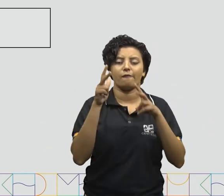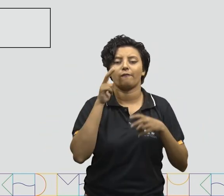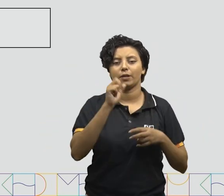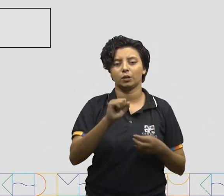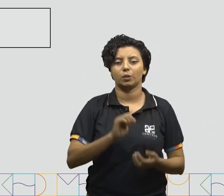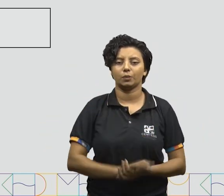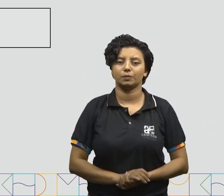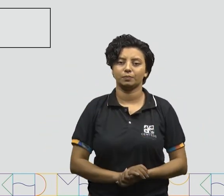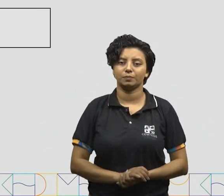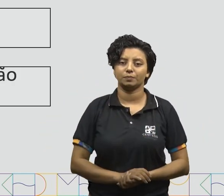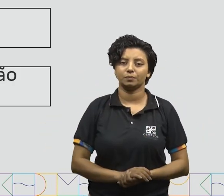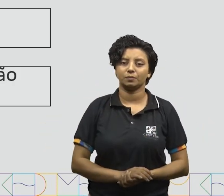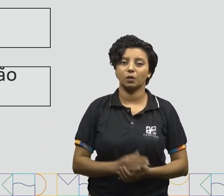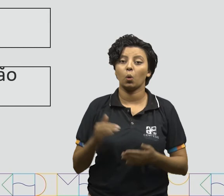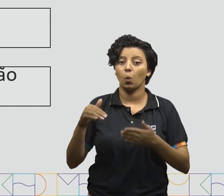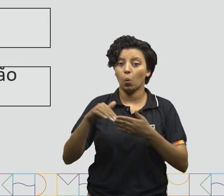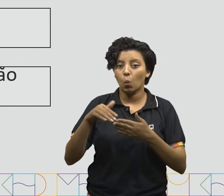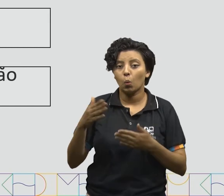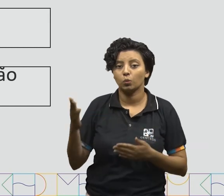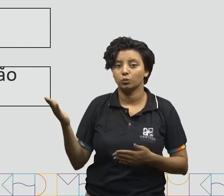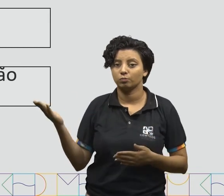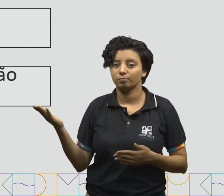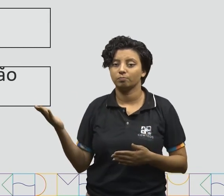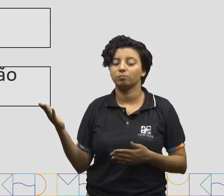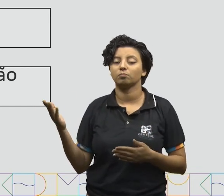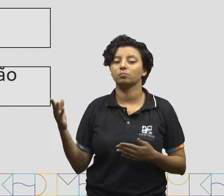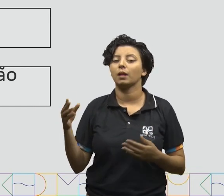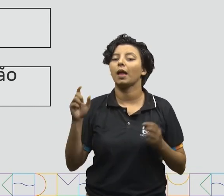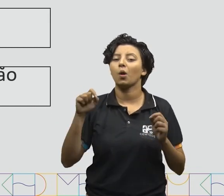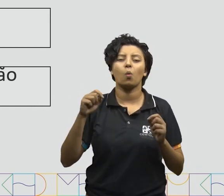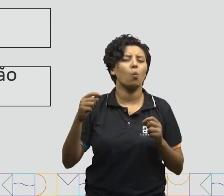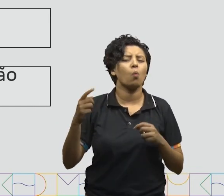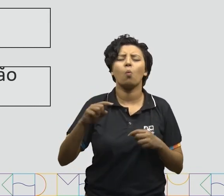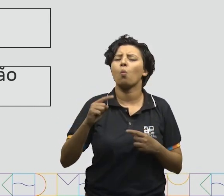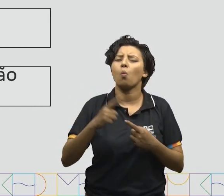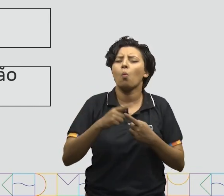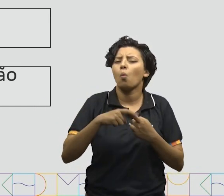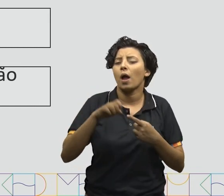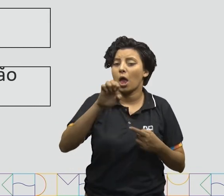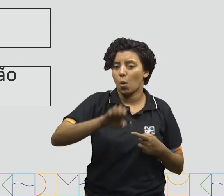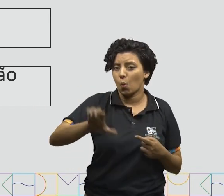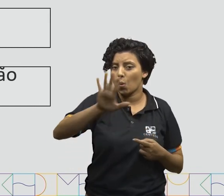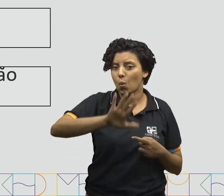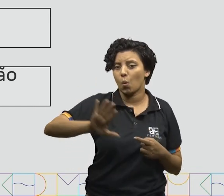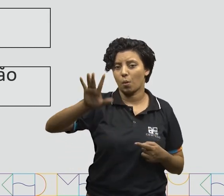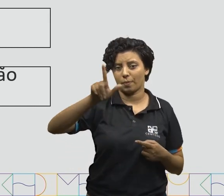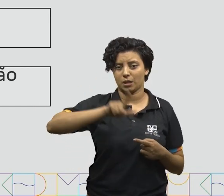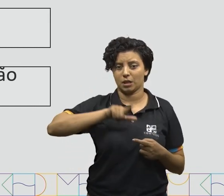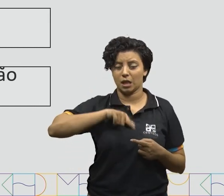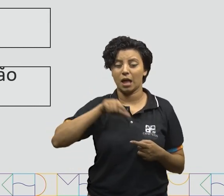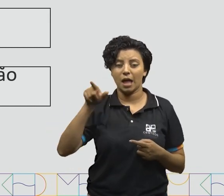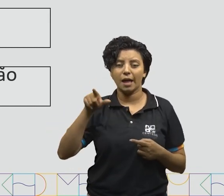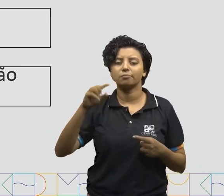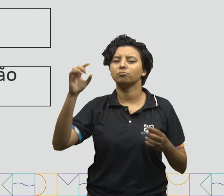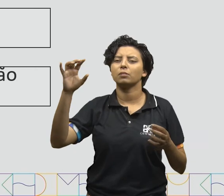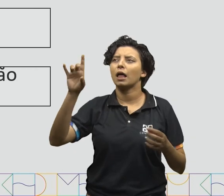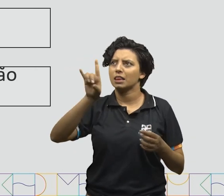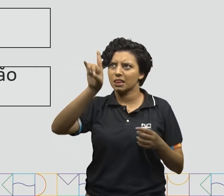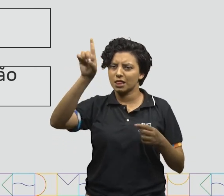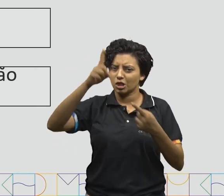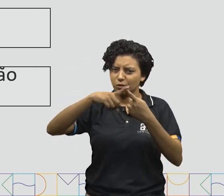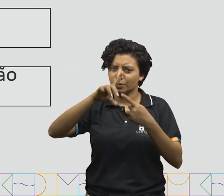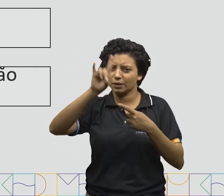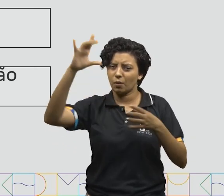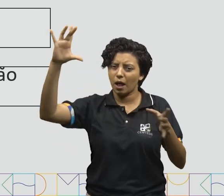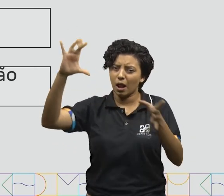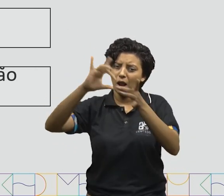guerras. Os Samis, ou Lapões, são considerados os únicos indígenas europeus. Seus deuses estão